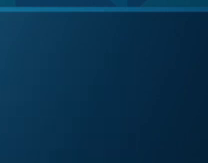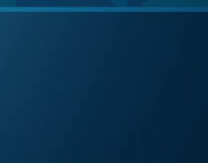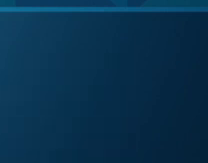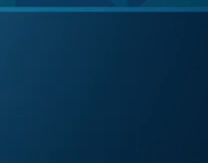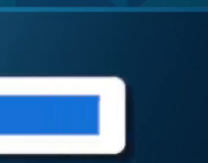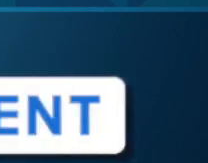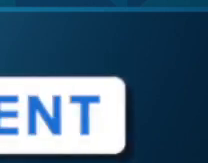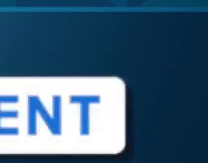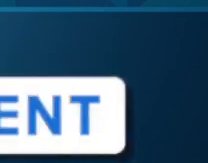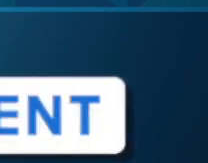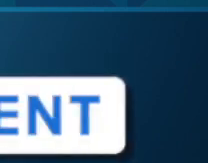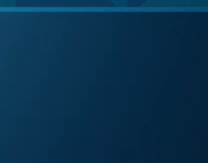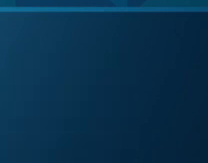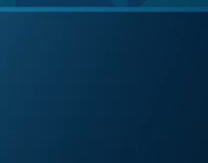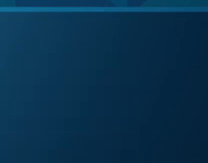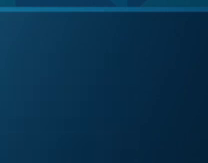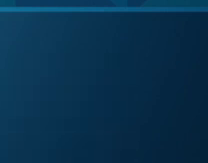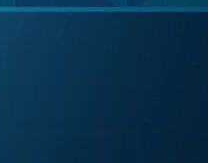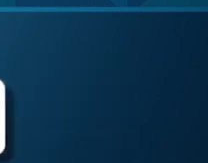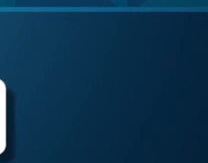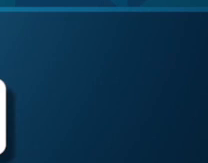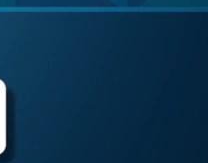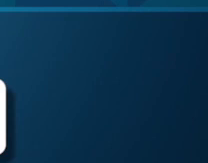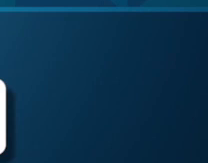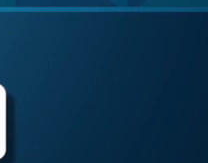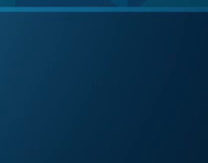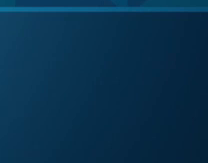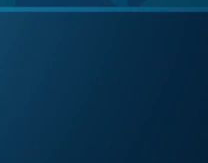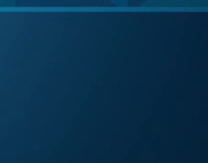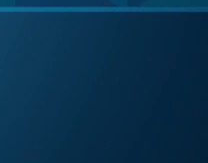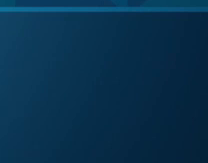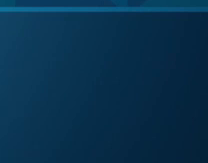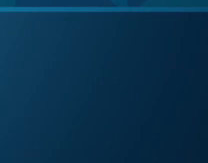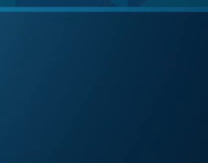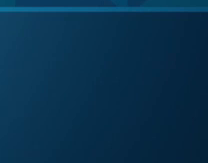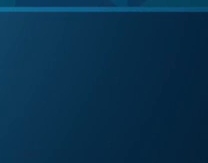notificação. Fo comentário no fahetutang ba media social siraseluk.